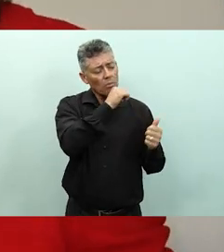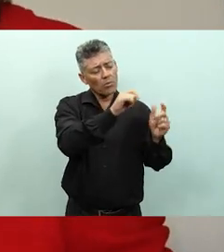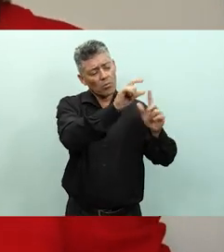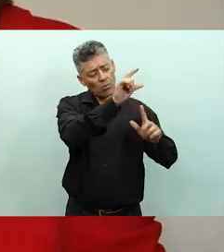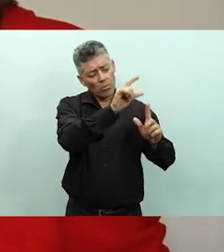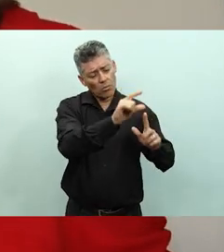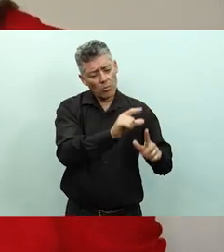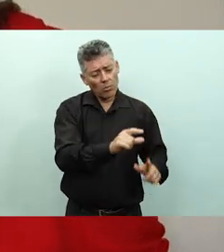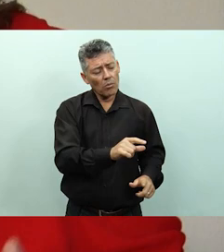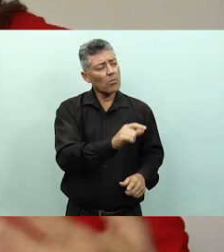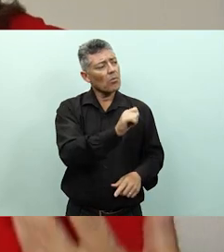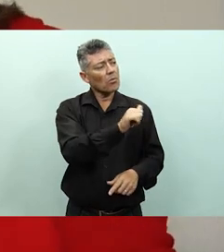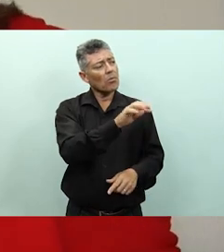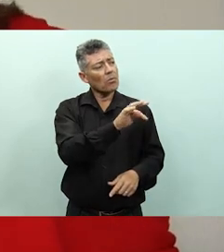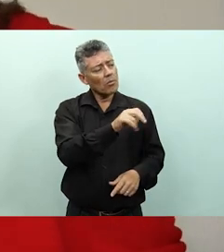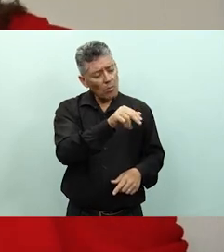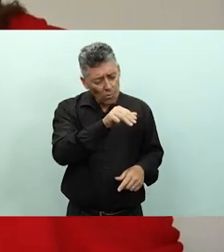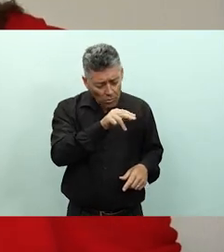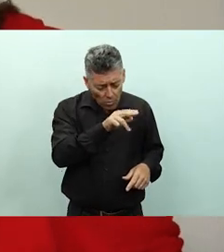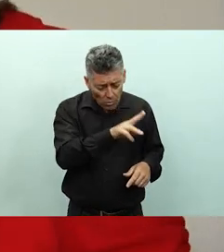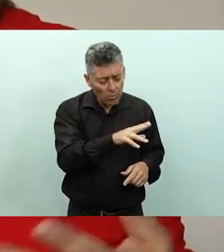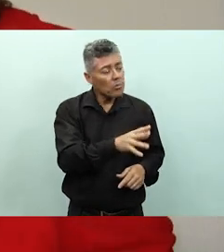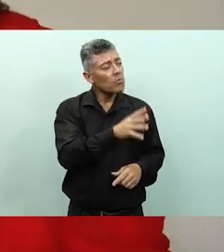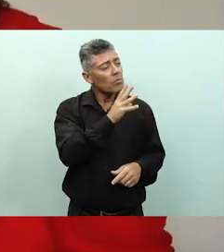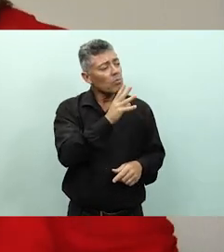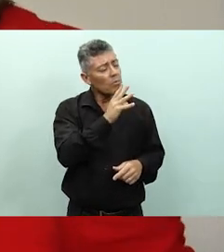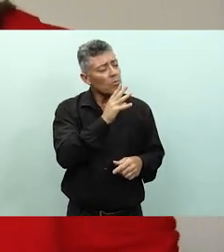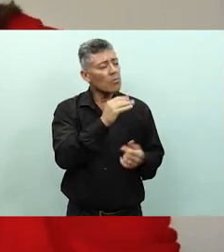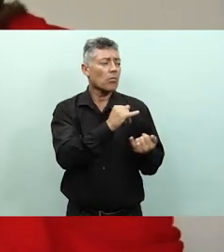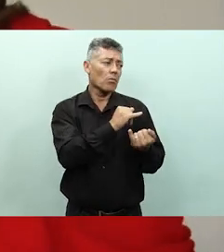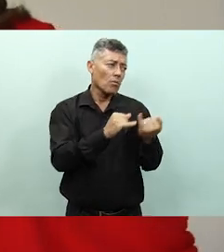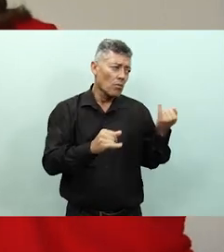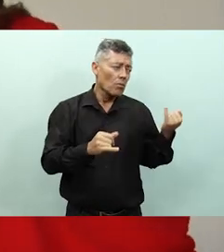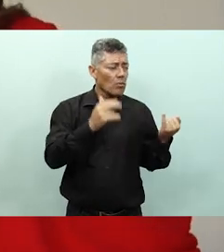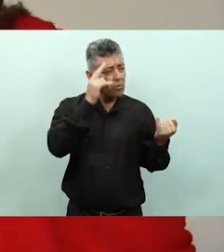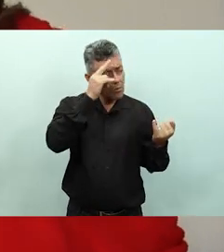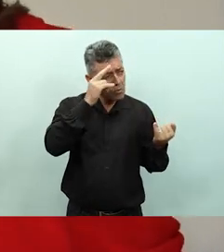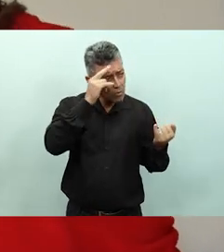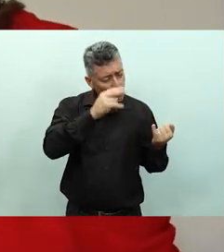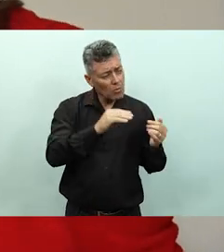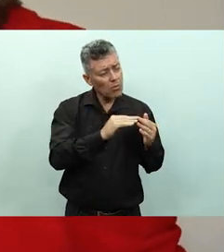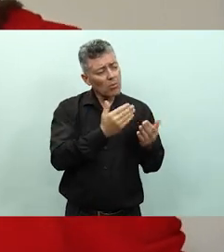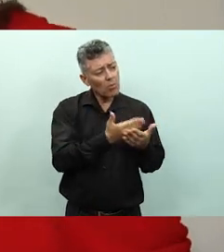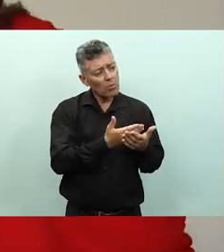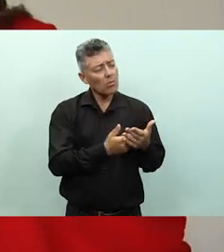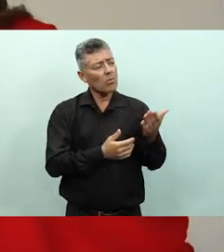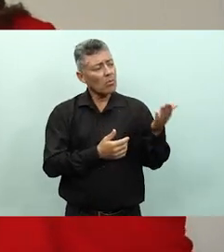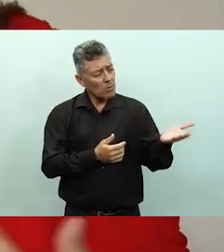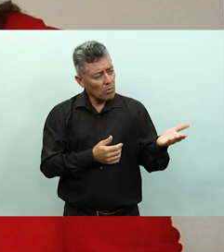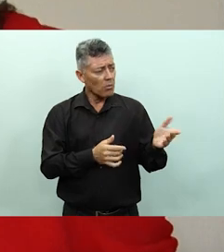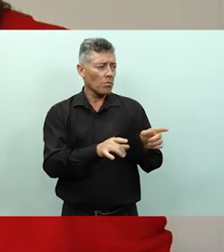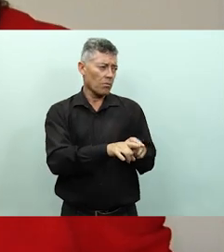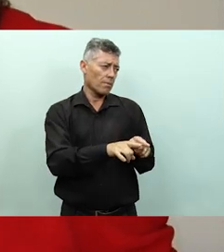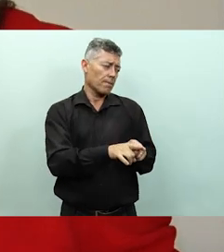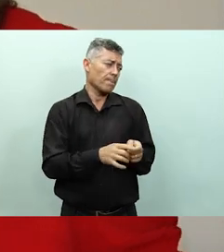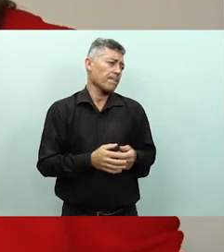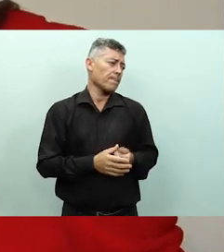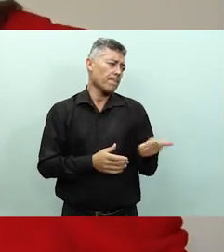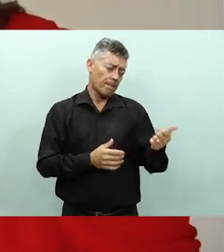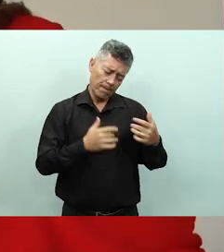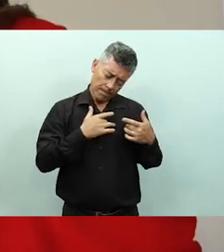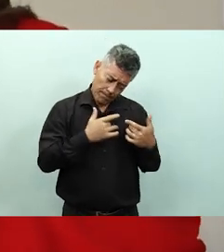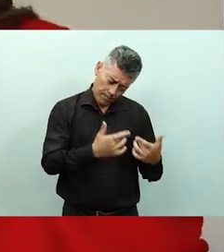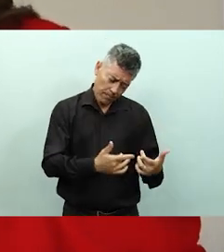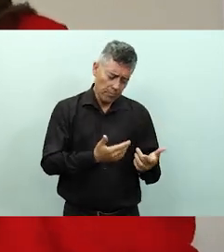ir lá no Ateneu, de conhecer toda a história dela através do histórico escolar dela, né? E ela se